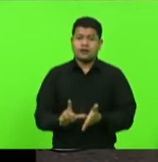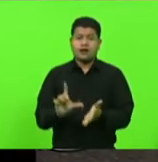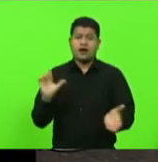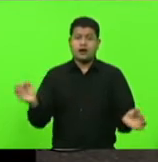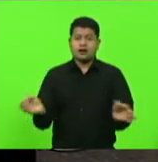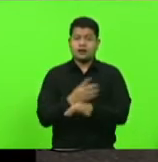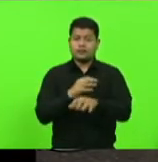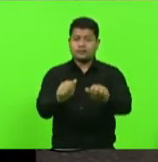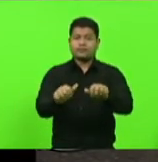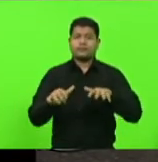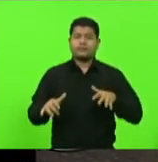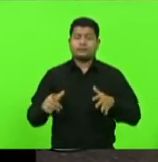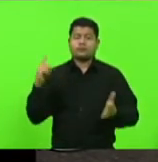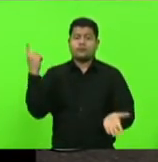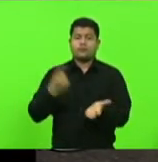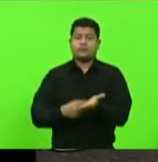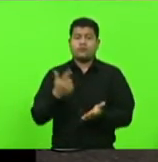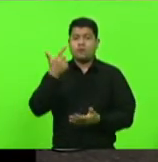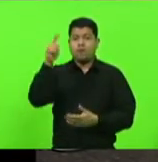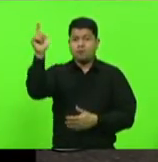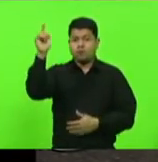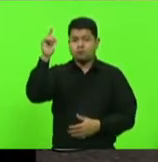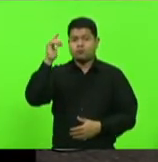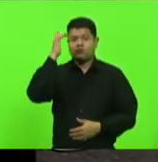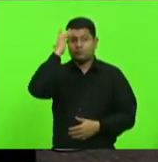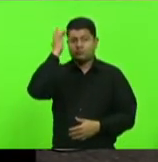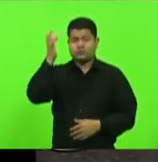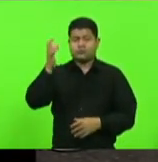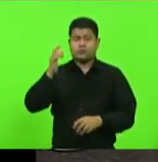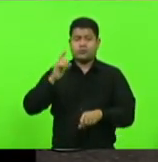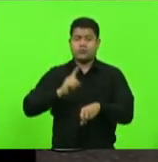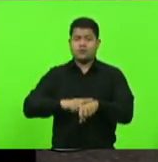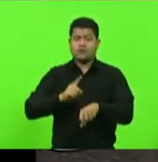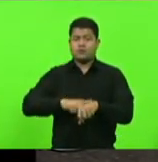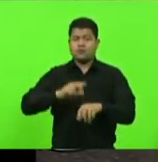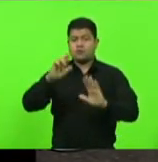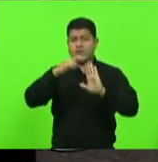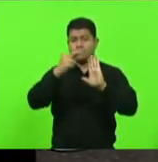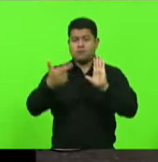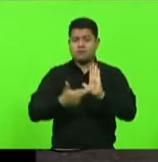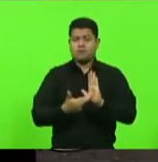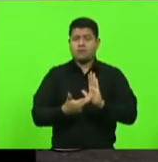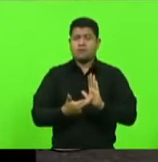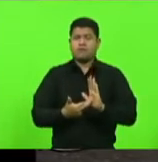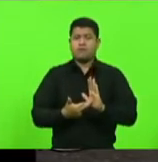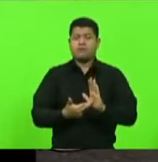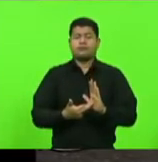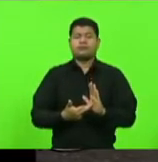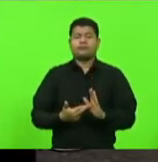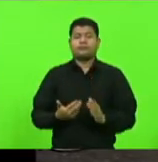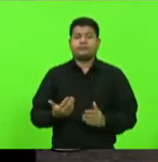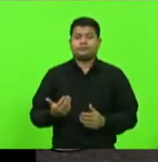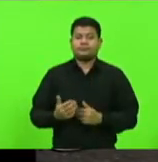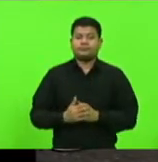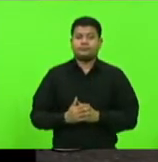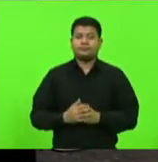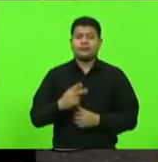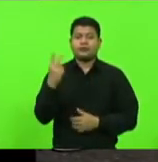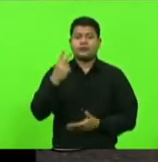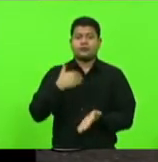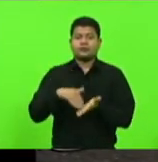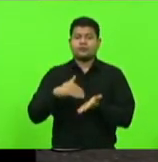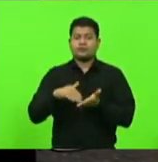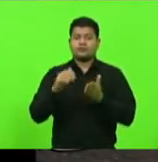encerrar a sessão, convocou outra ordinária para quinta-feira, no horário regimental, para constar, o segundo secretário